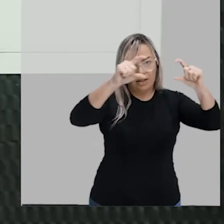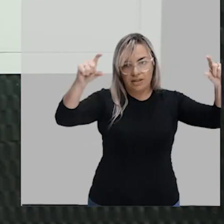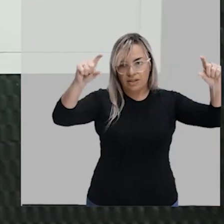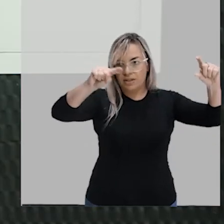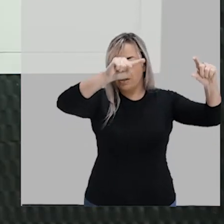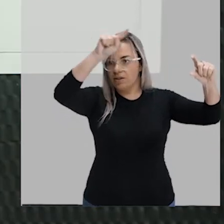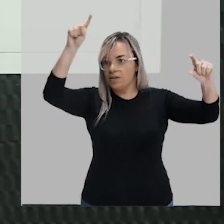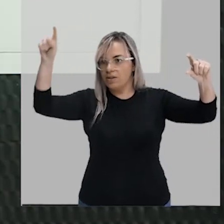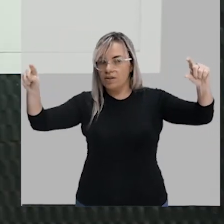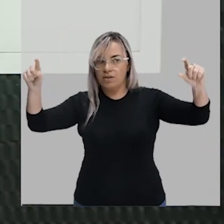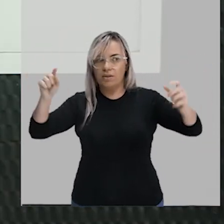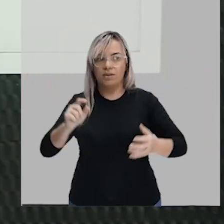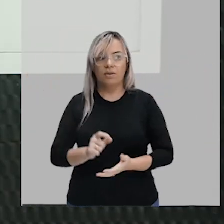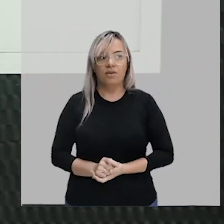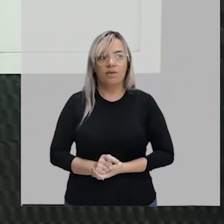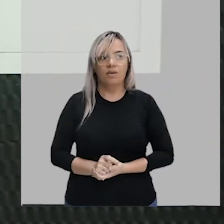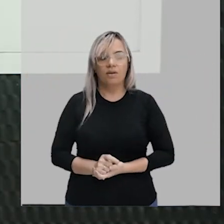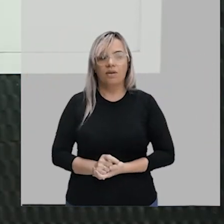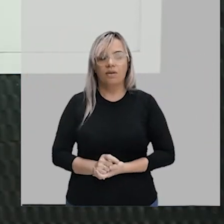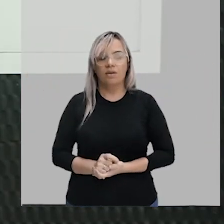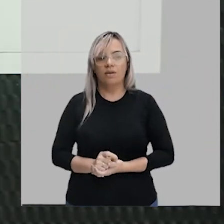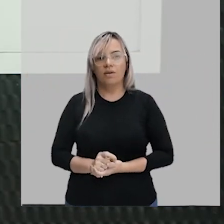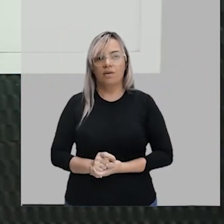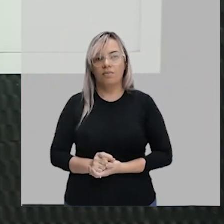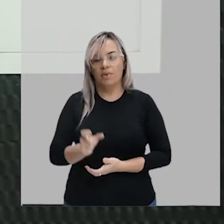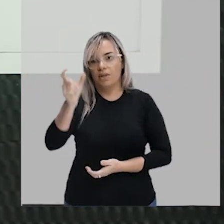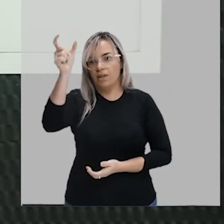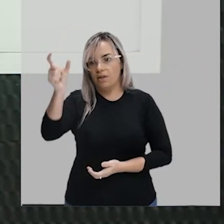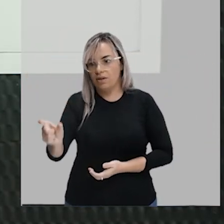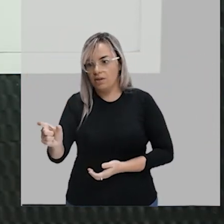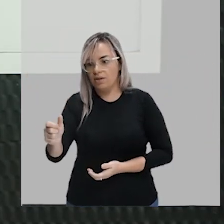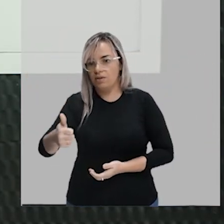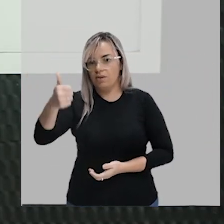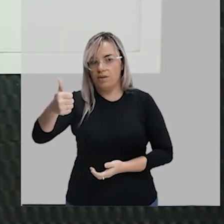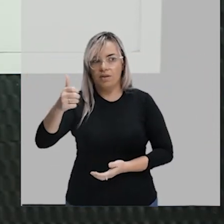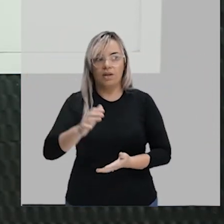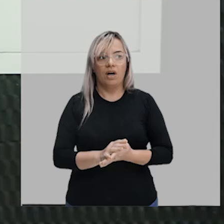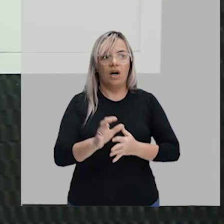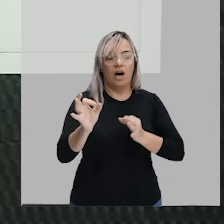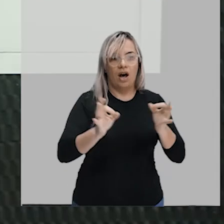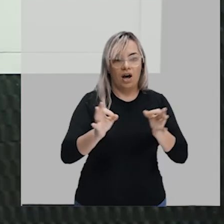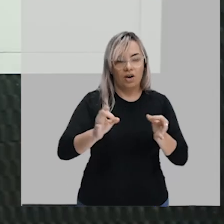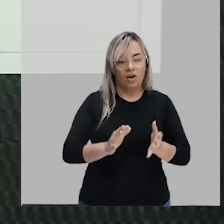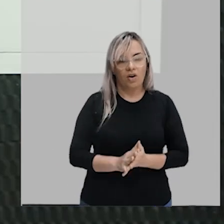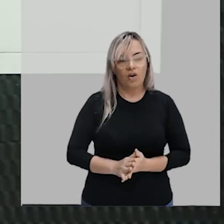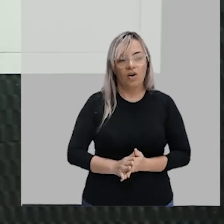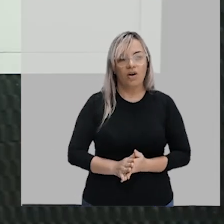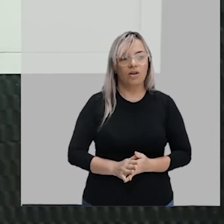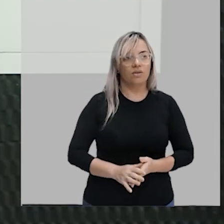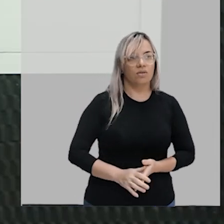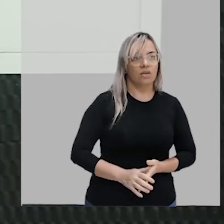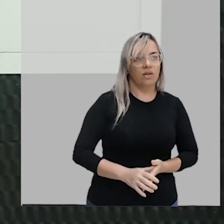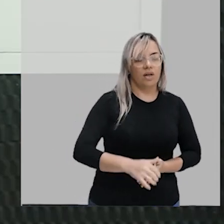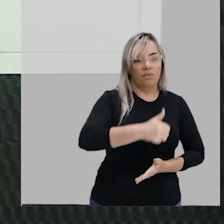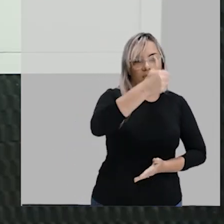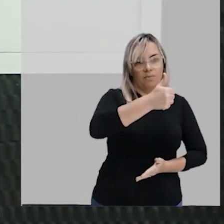segunda coluna. E monto aqui do lado. Ó. Então, o A1 multiplicado pelo